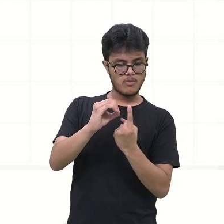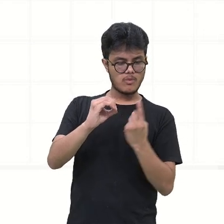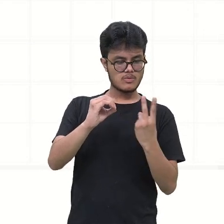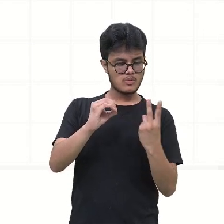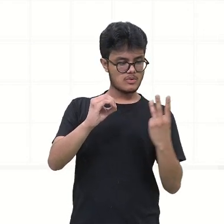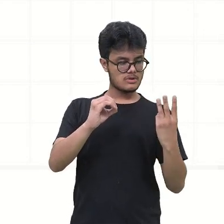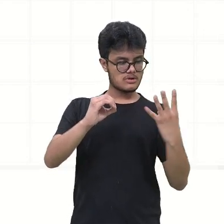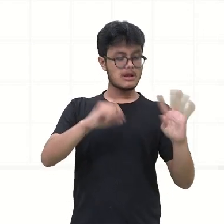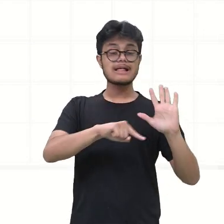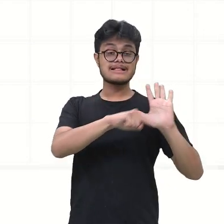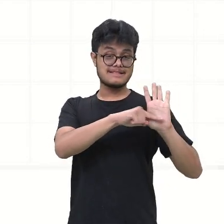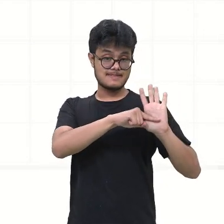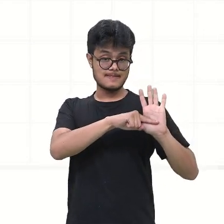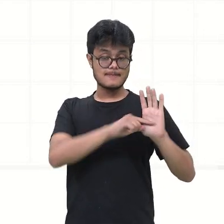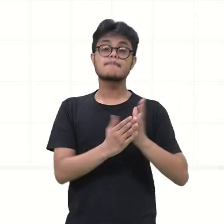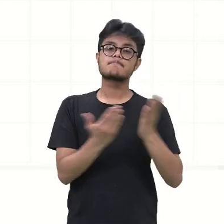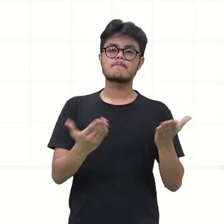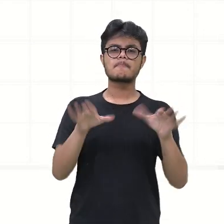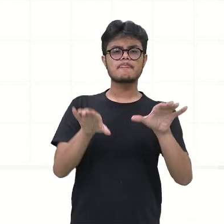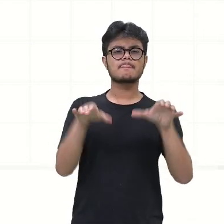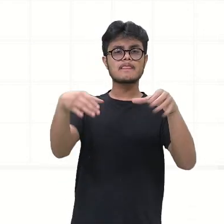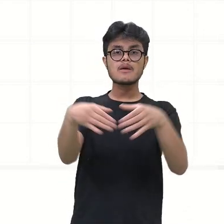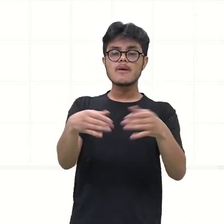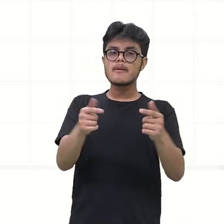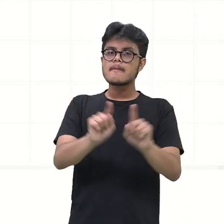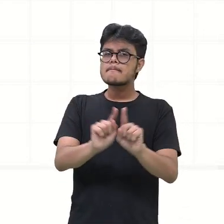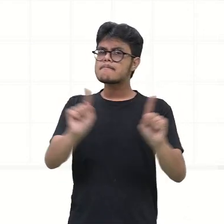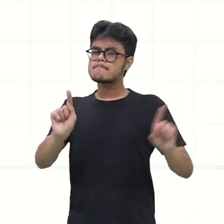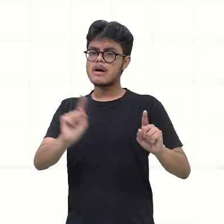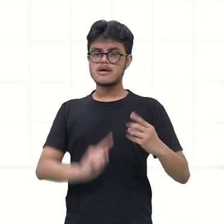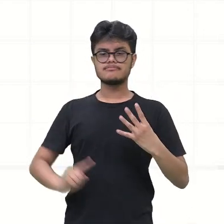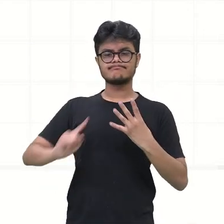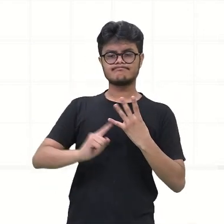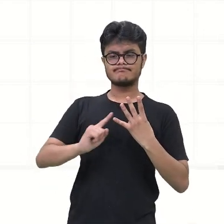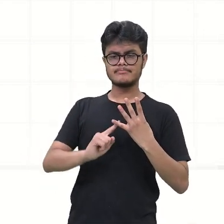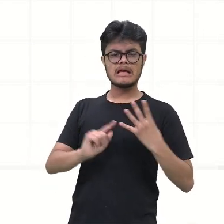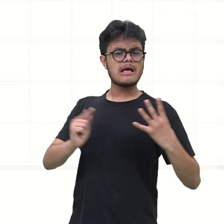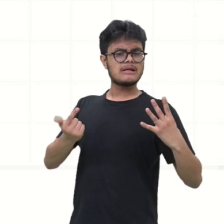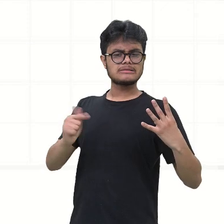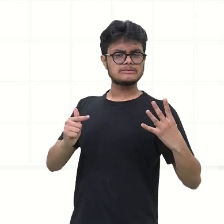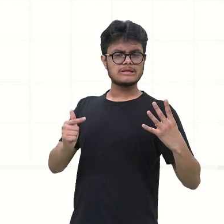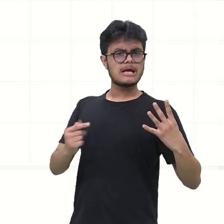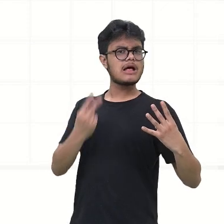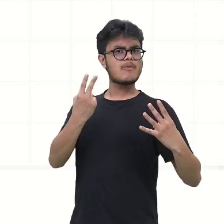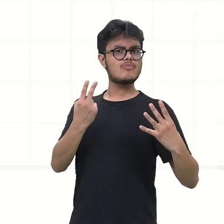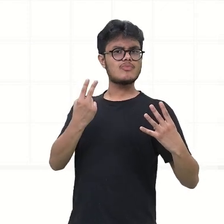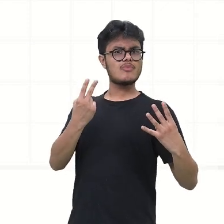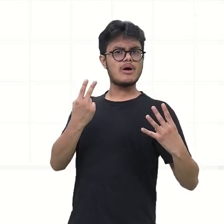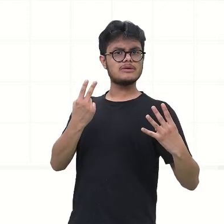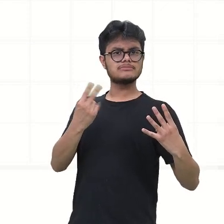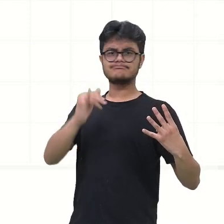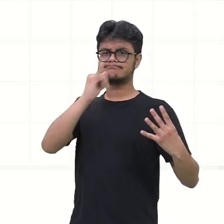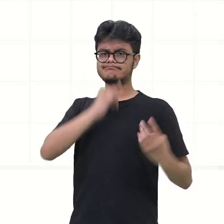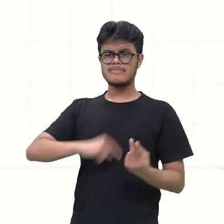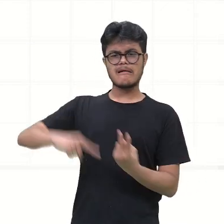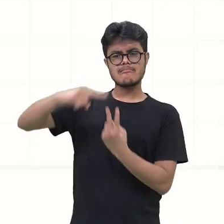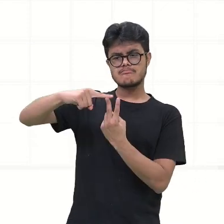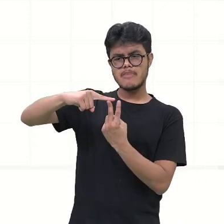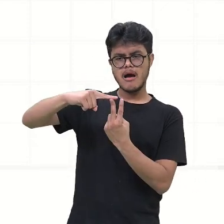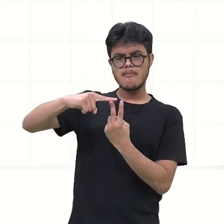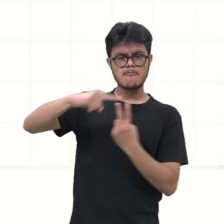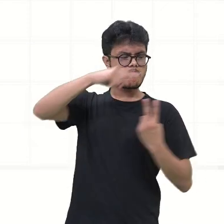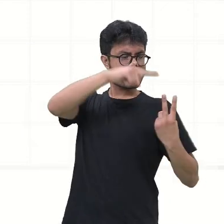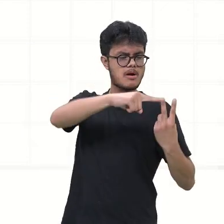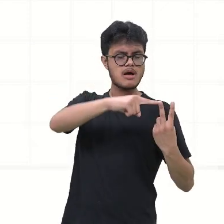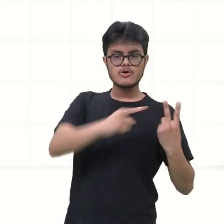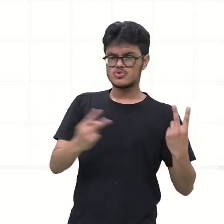é feito de modo que nenhum número real seja utilizado duas vezes na reta. Ou seja, eu não posso localizar